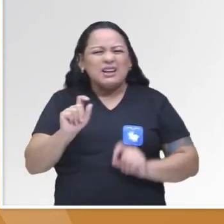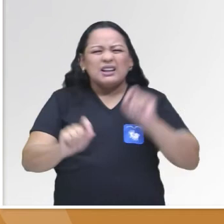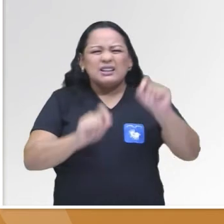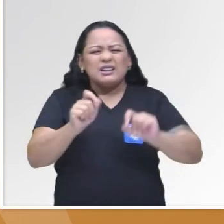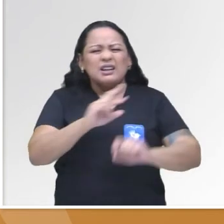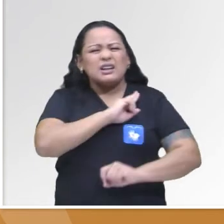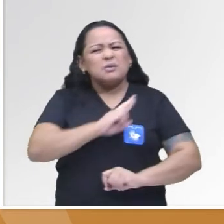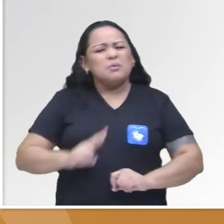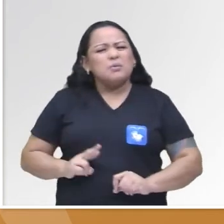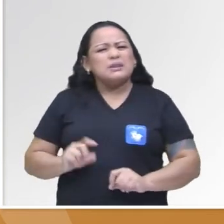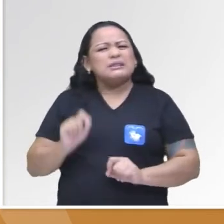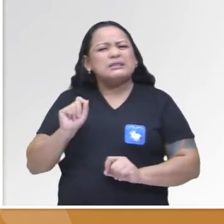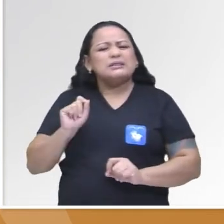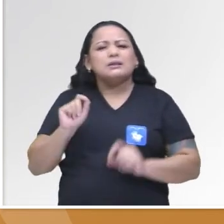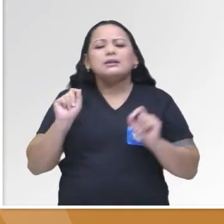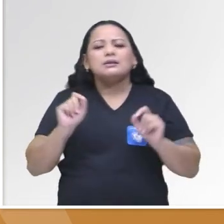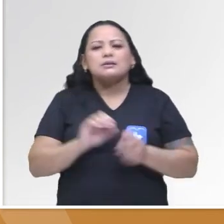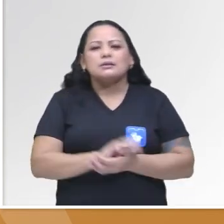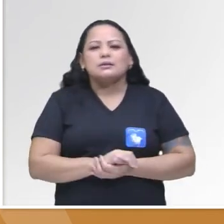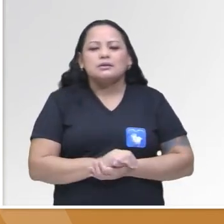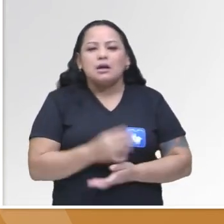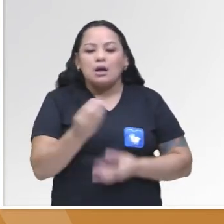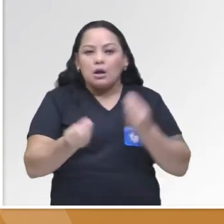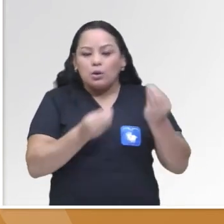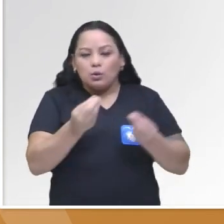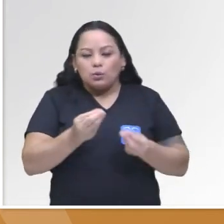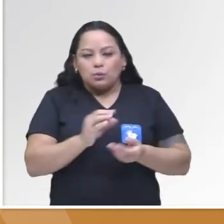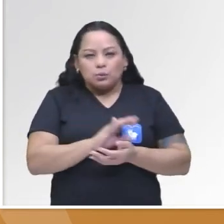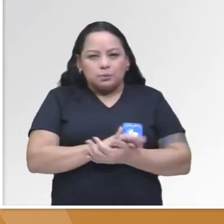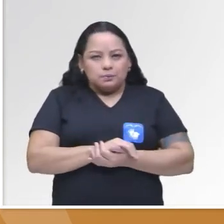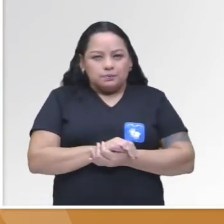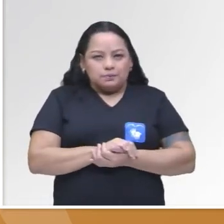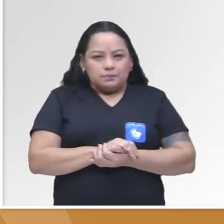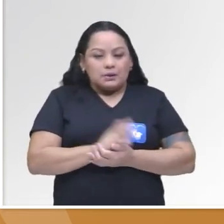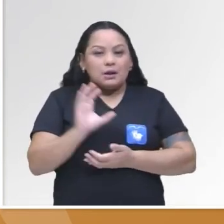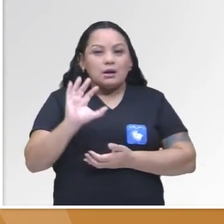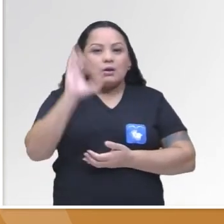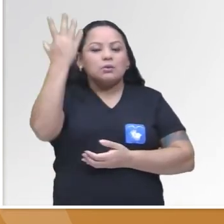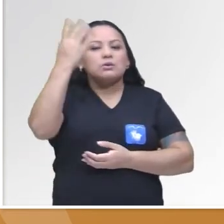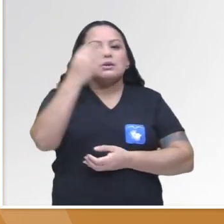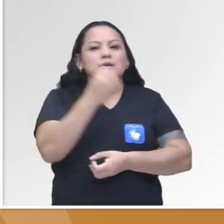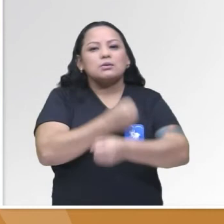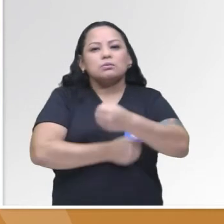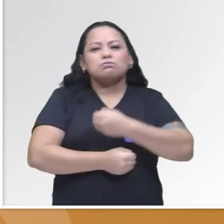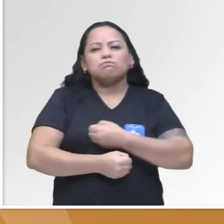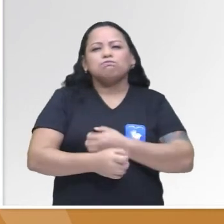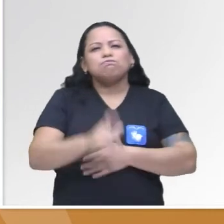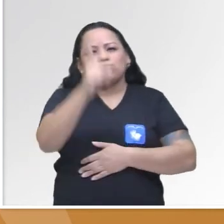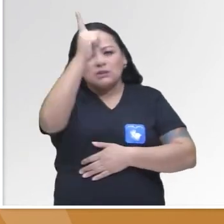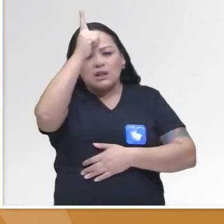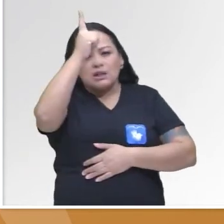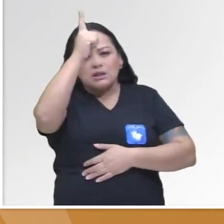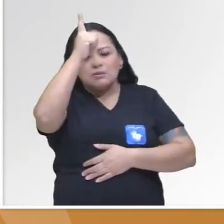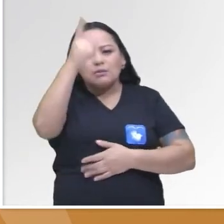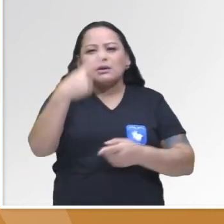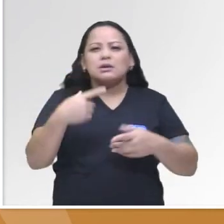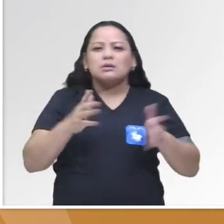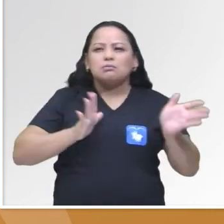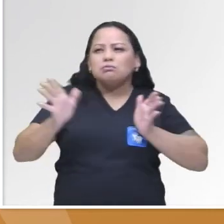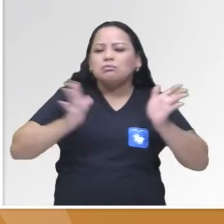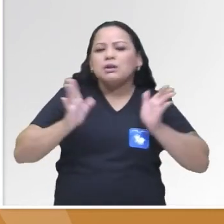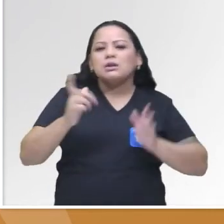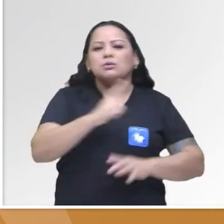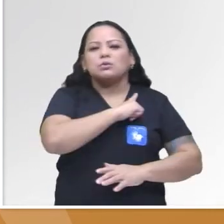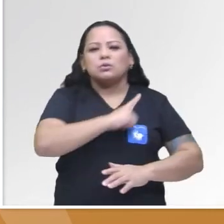de Weimar? Foi, claro, que aconteceu lá na Alemanha durante ainda o governo